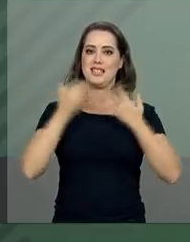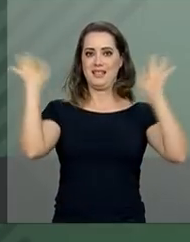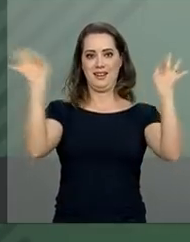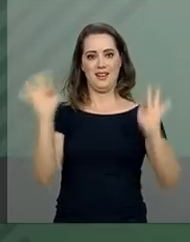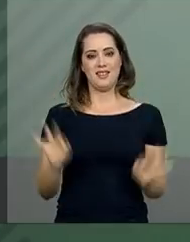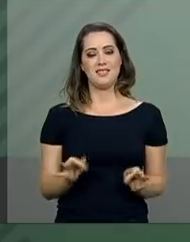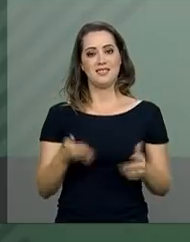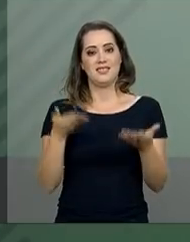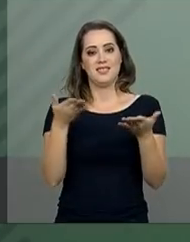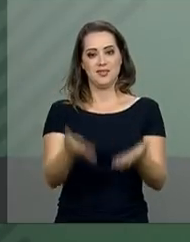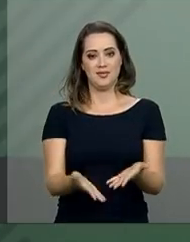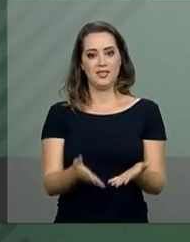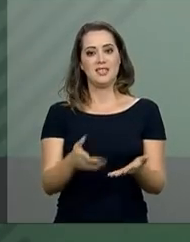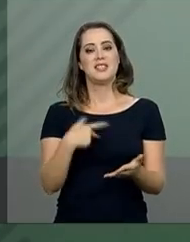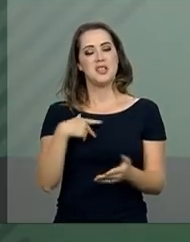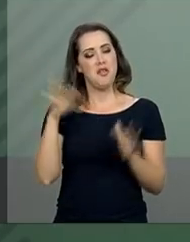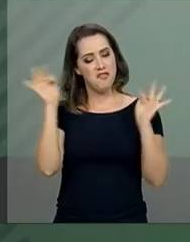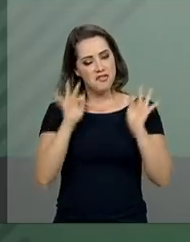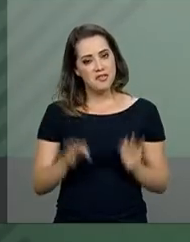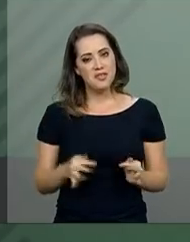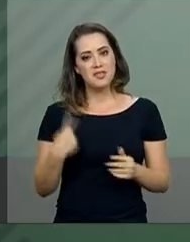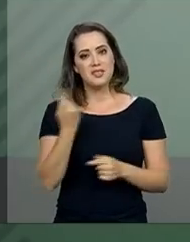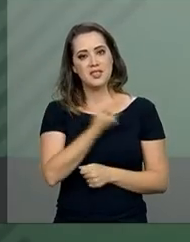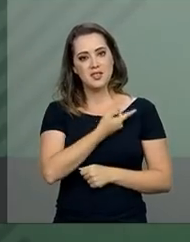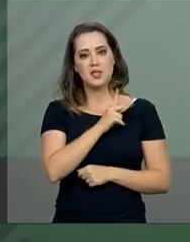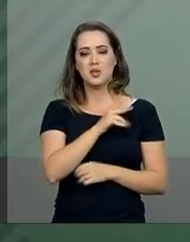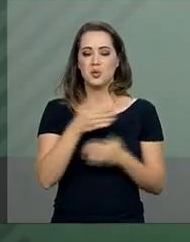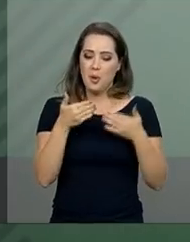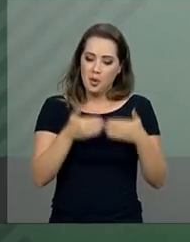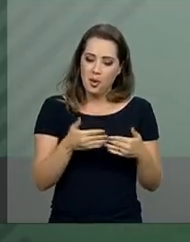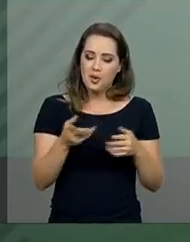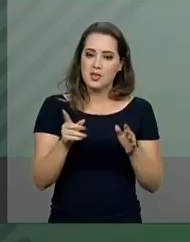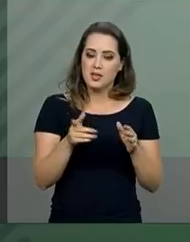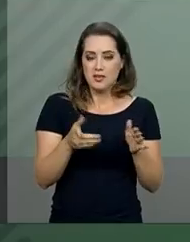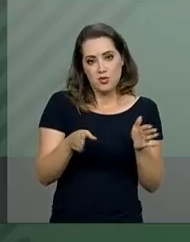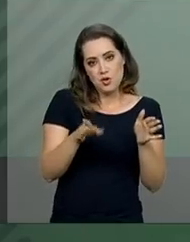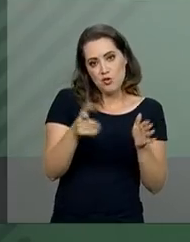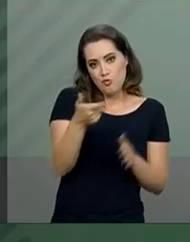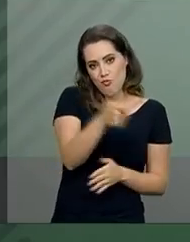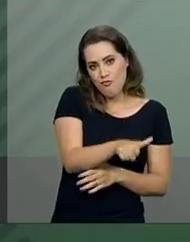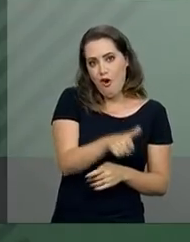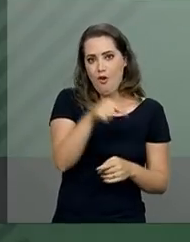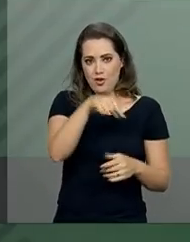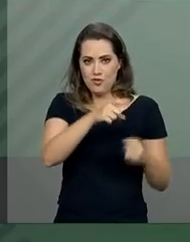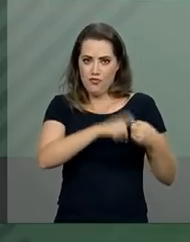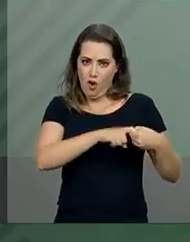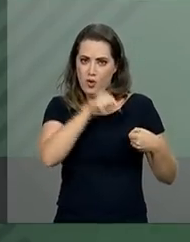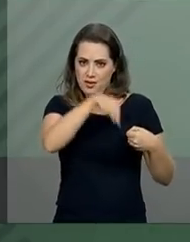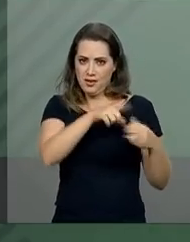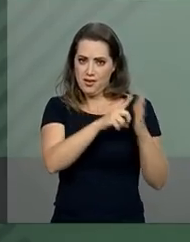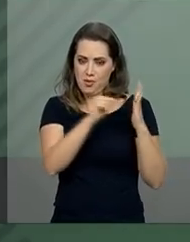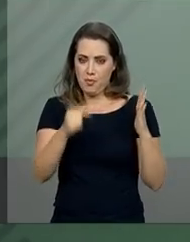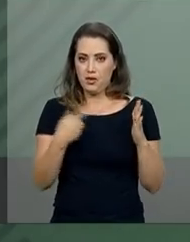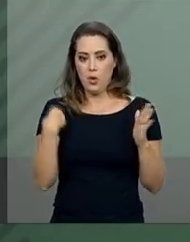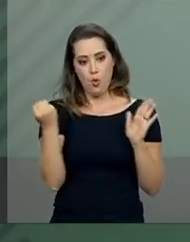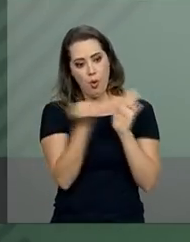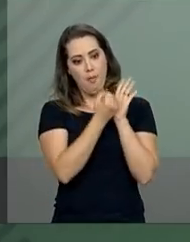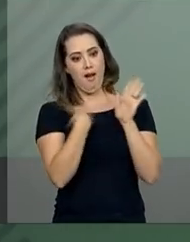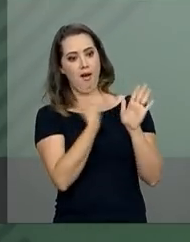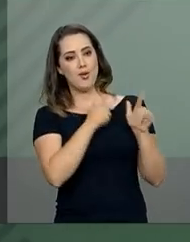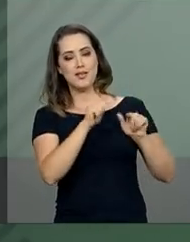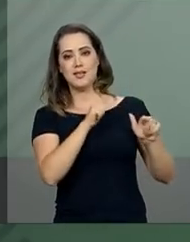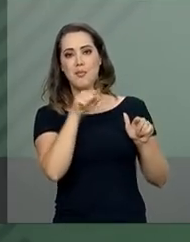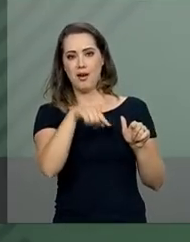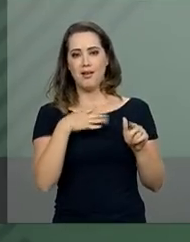e contentes com a nossa presença porque eu peço que o que marca o nosso trabalho ea nossa